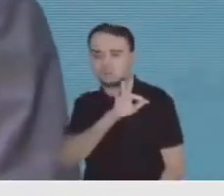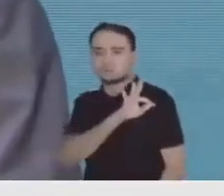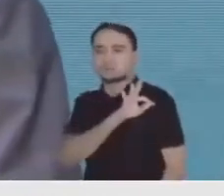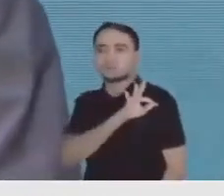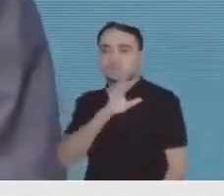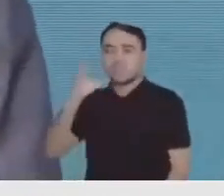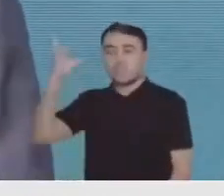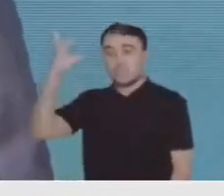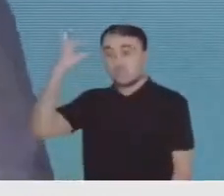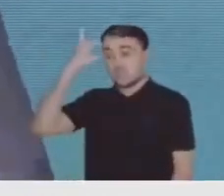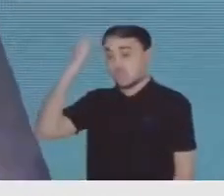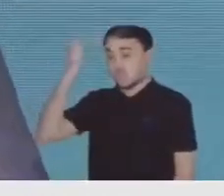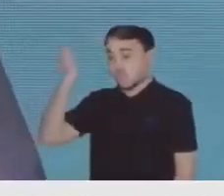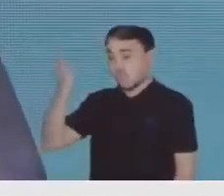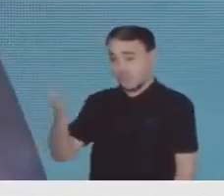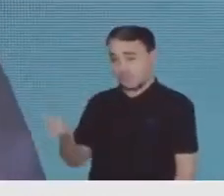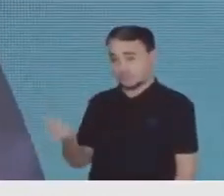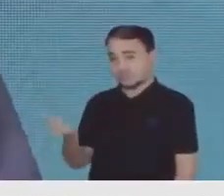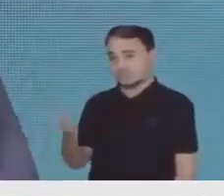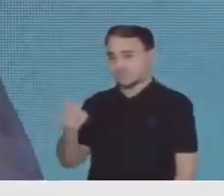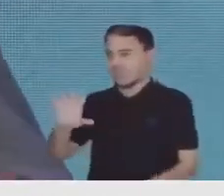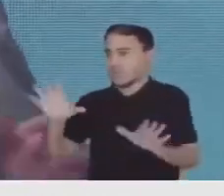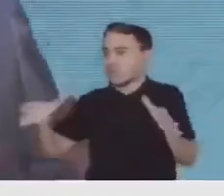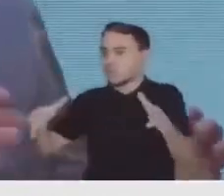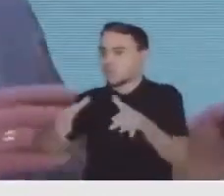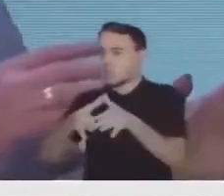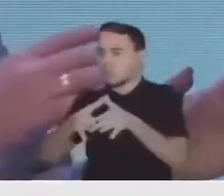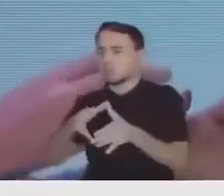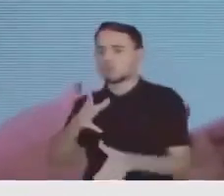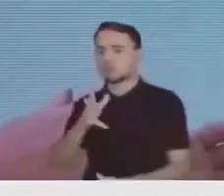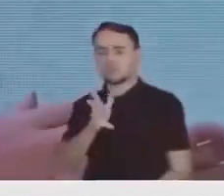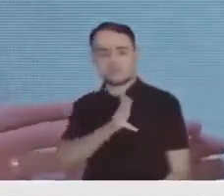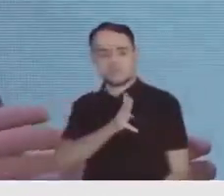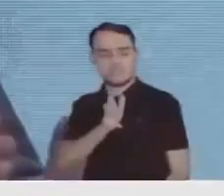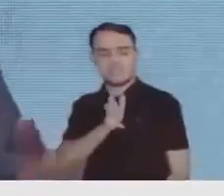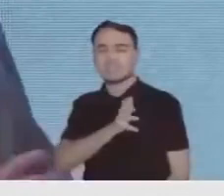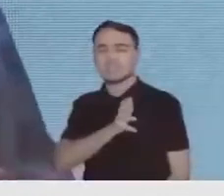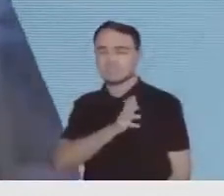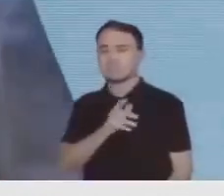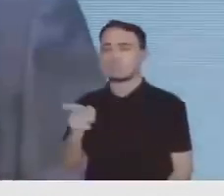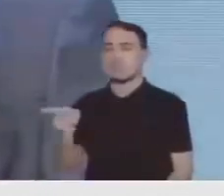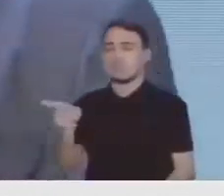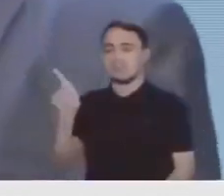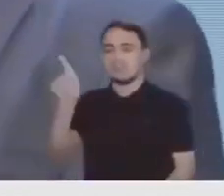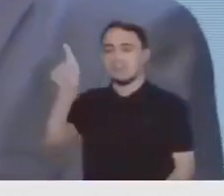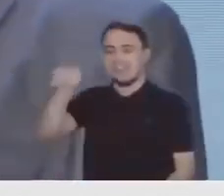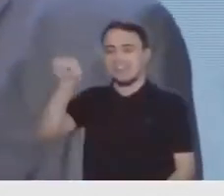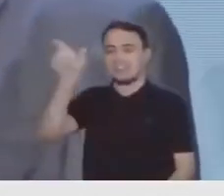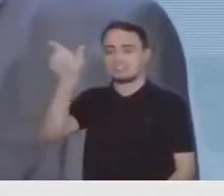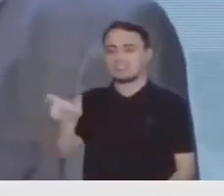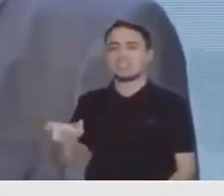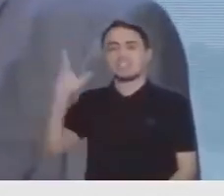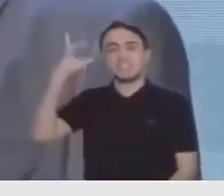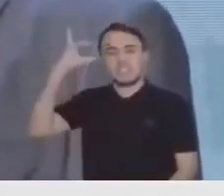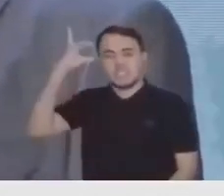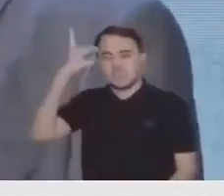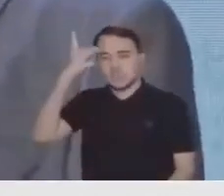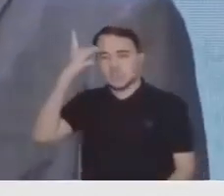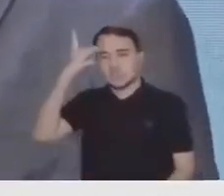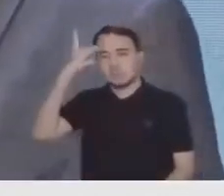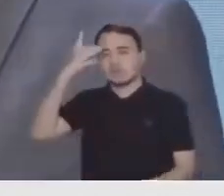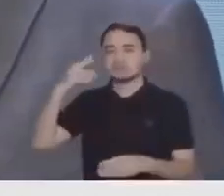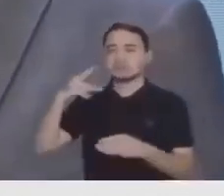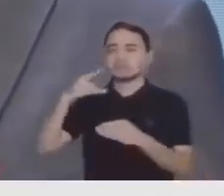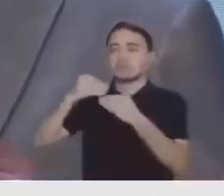a elite brasileira resolveu escolher com todas as críticas possíveis para poder criminalizar o PT